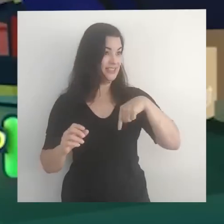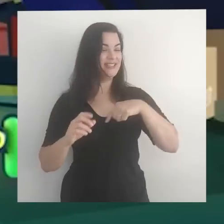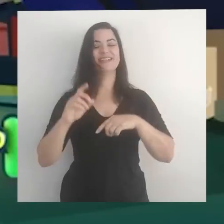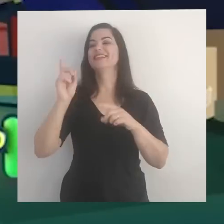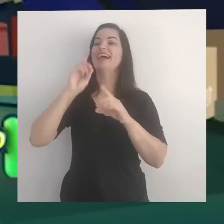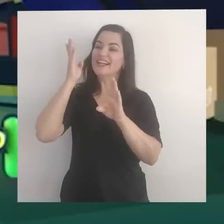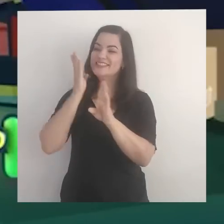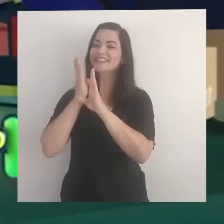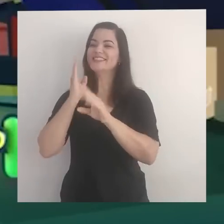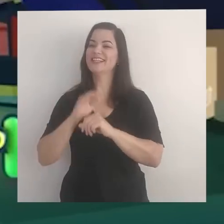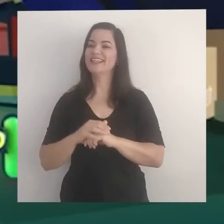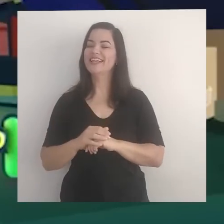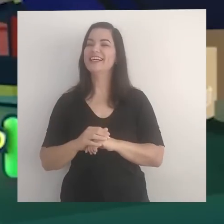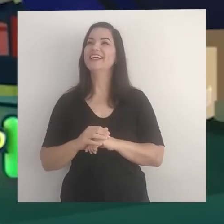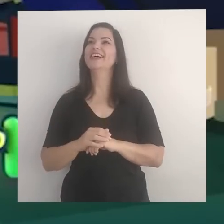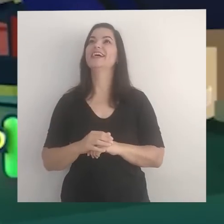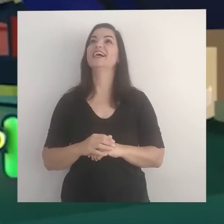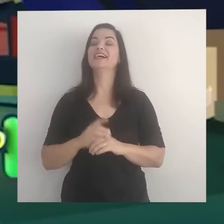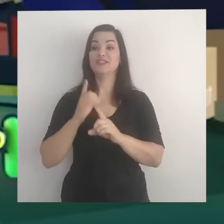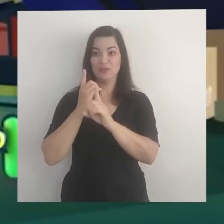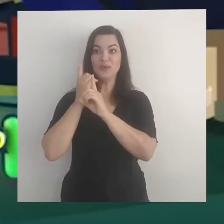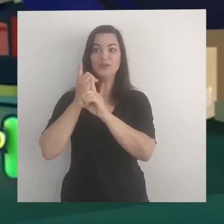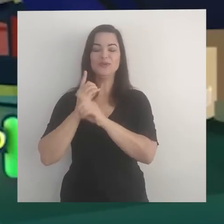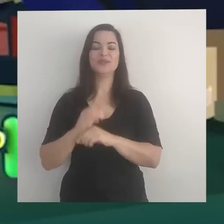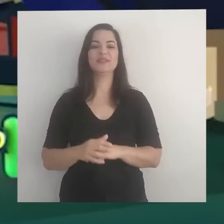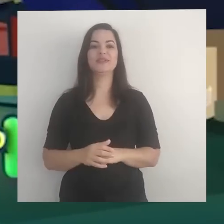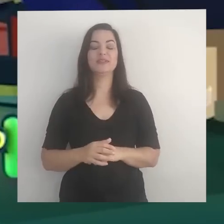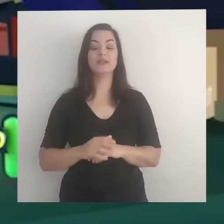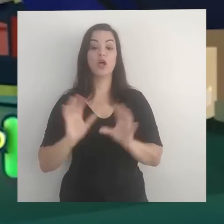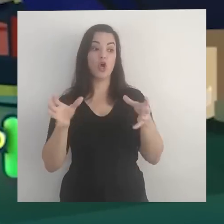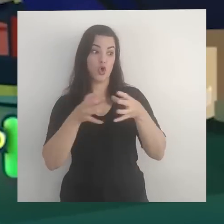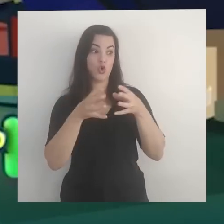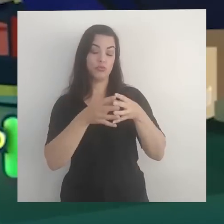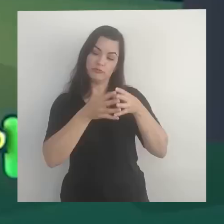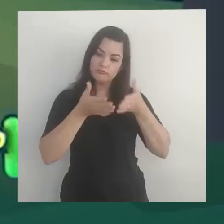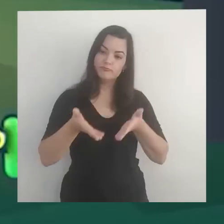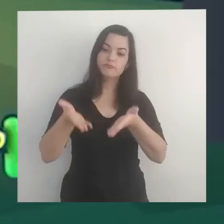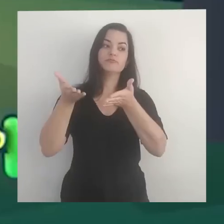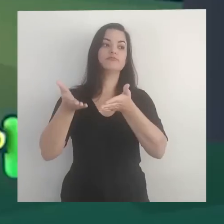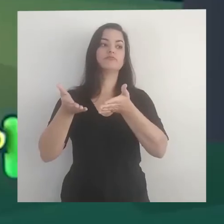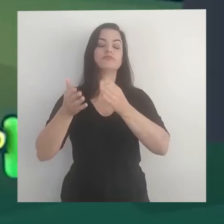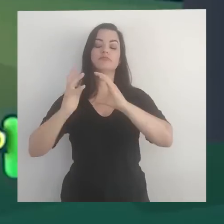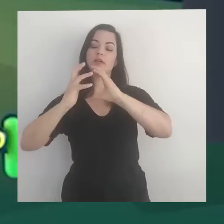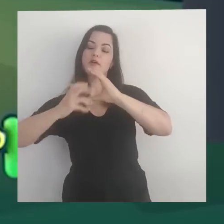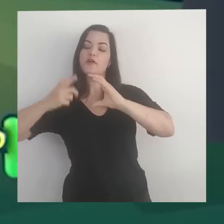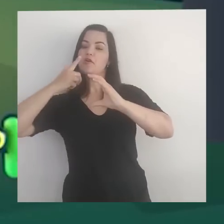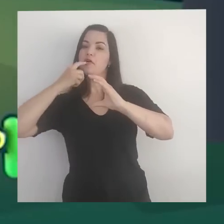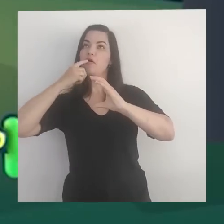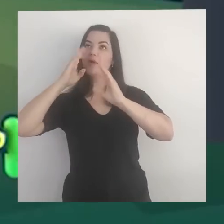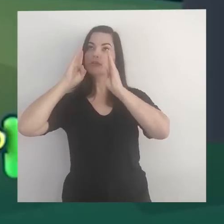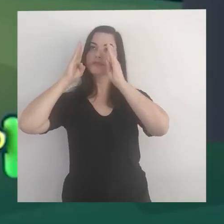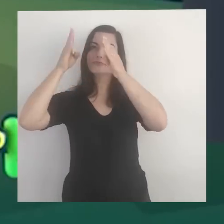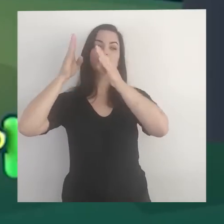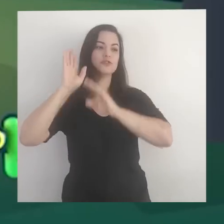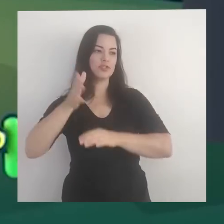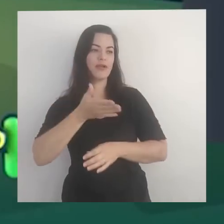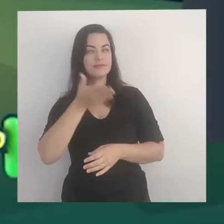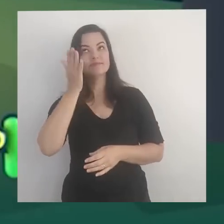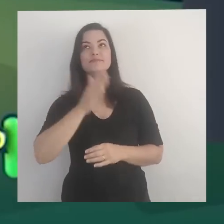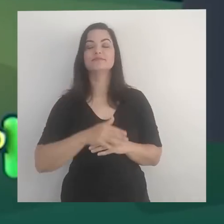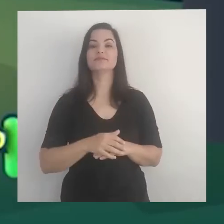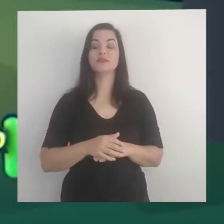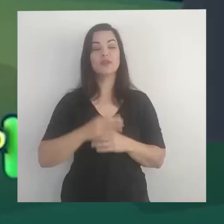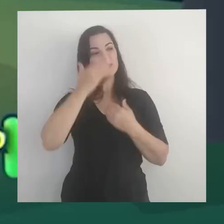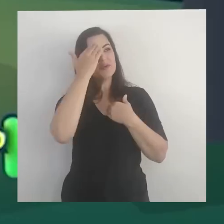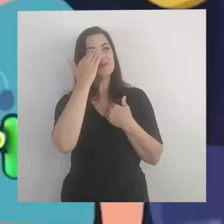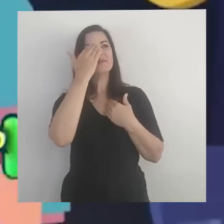Achei, Júpiter. Equipe Bagre Azul, Marte está no foco. Obrigada, Galileu. Vamos começar a